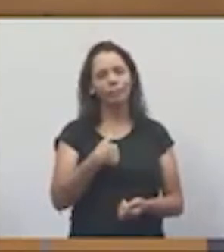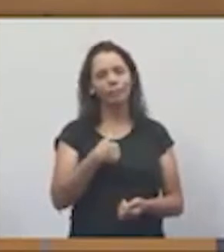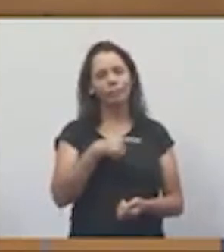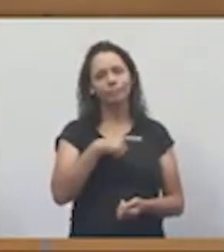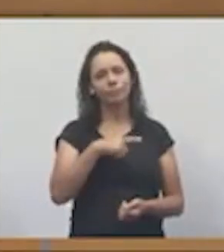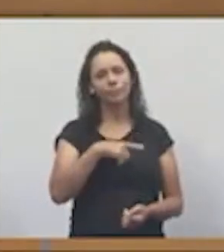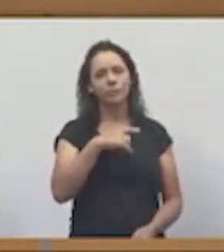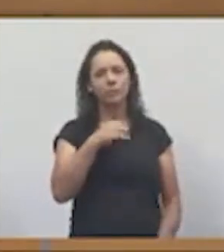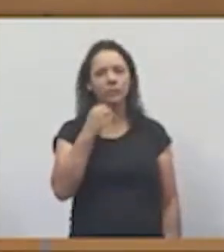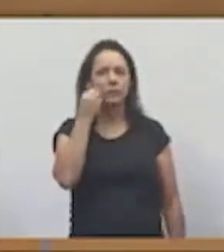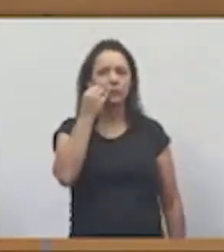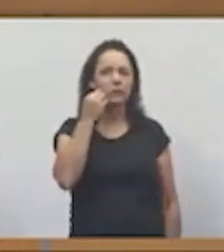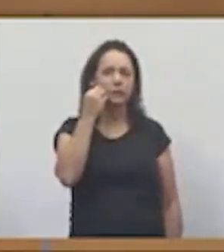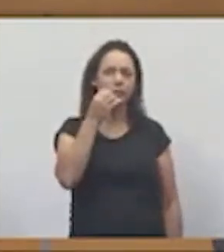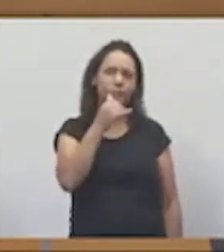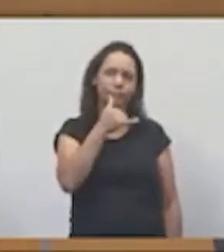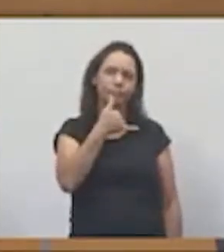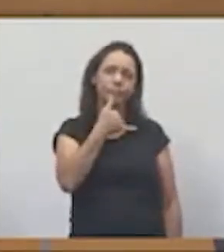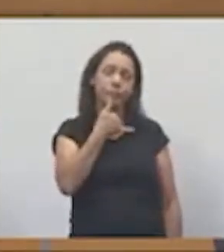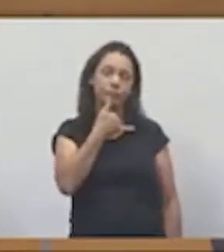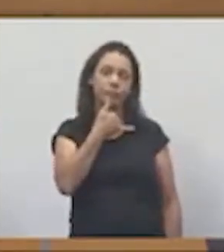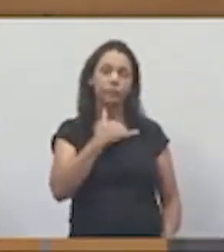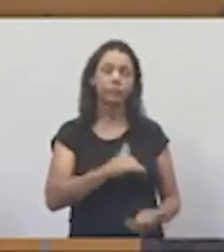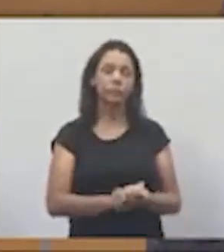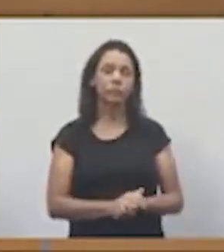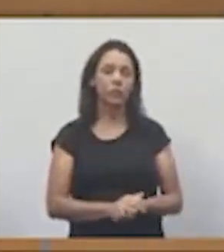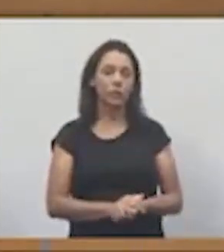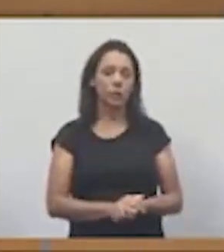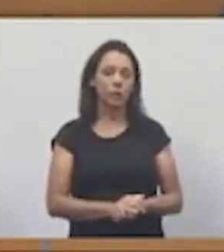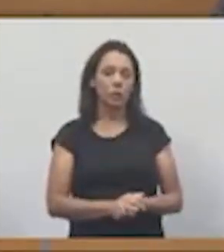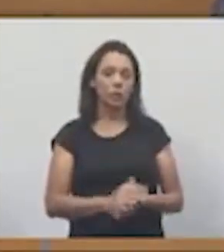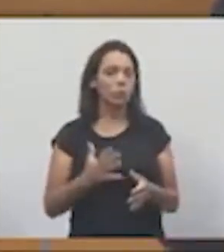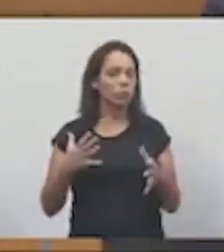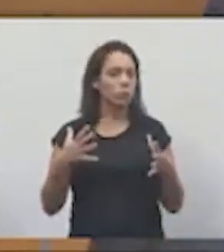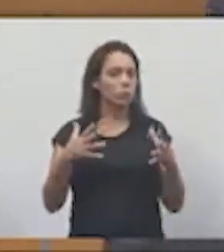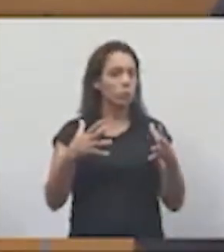experiência. Todos nós aqui conhecemos alguma